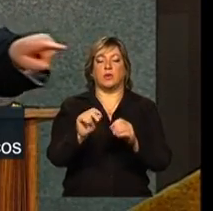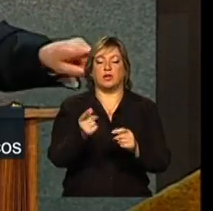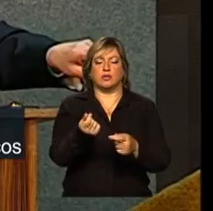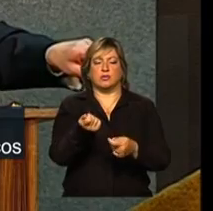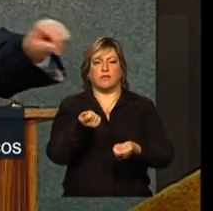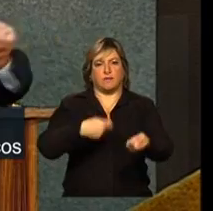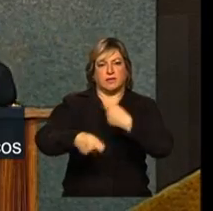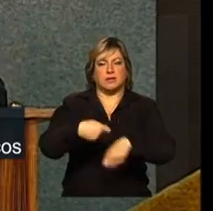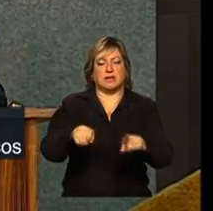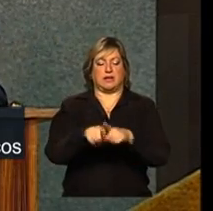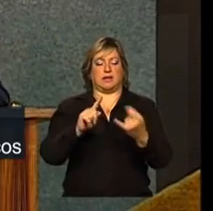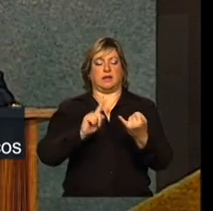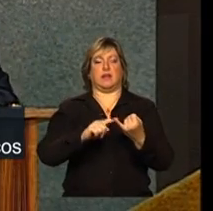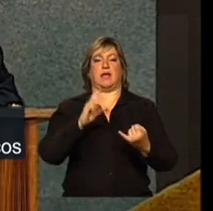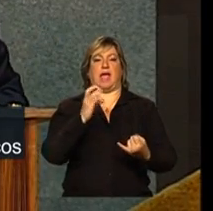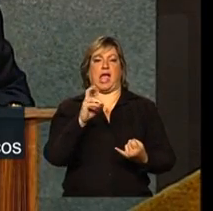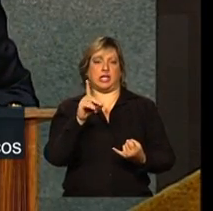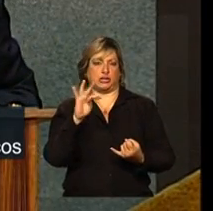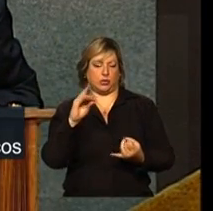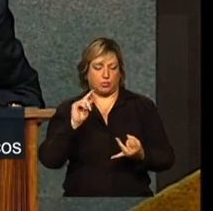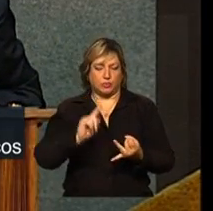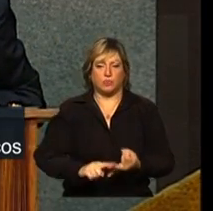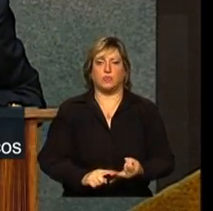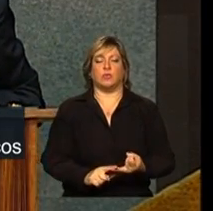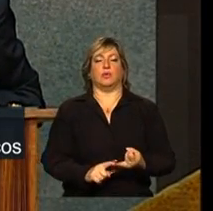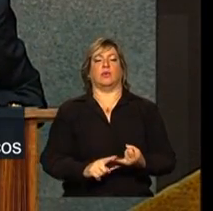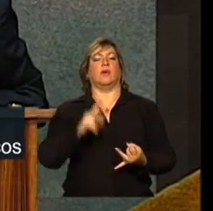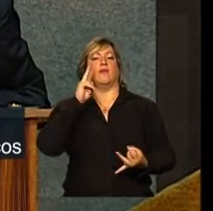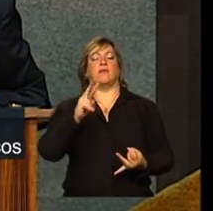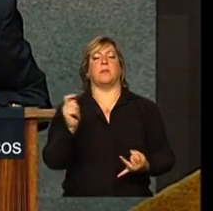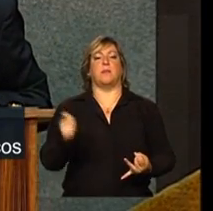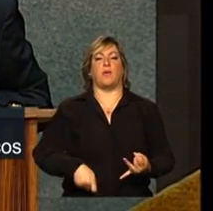que elas vejam o crédito, que elas vejam